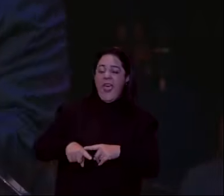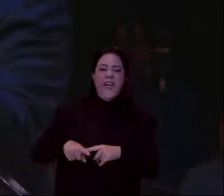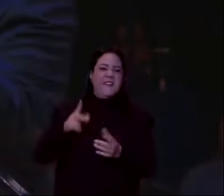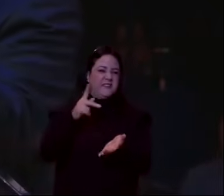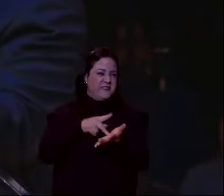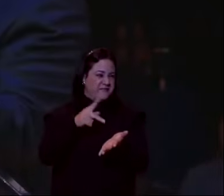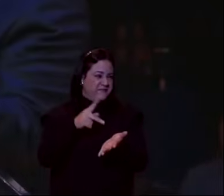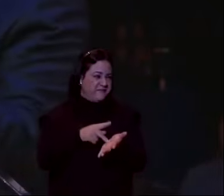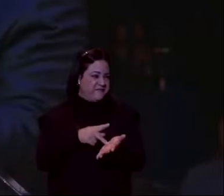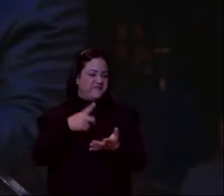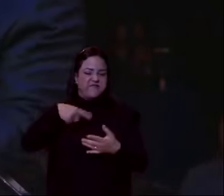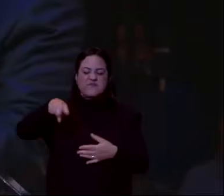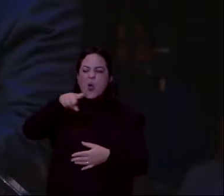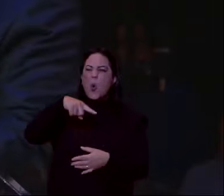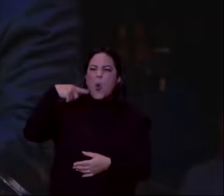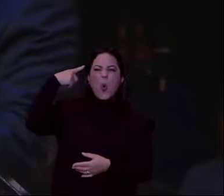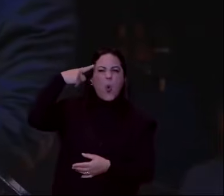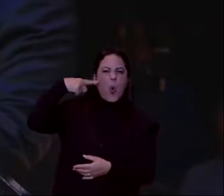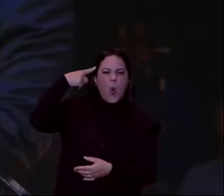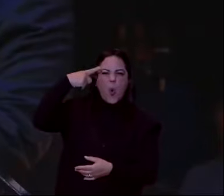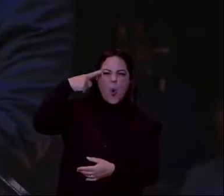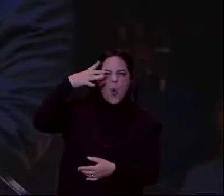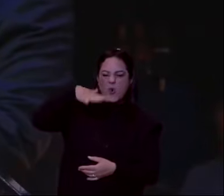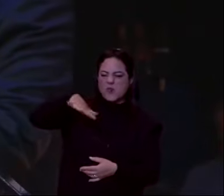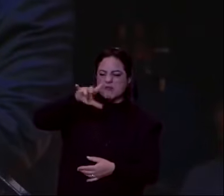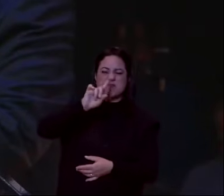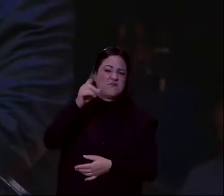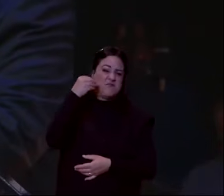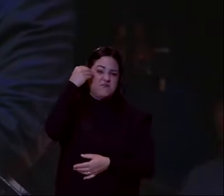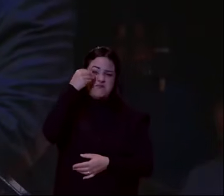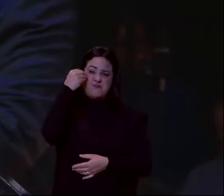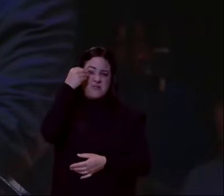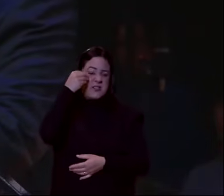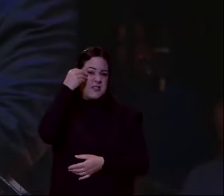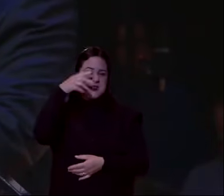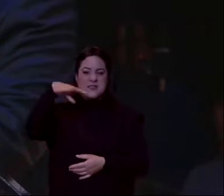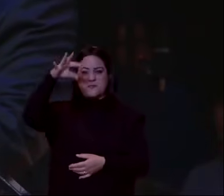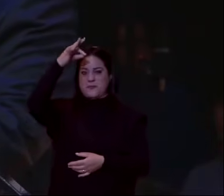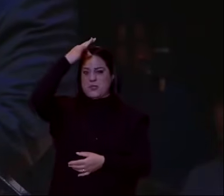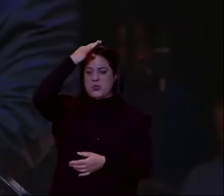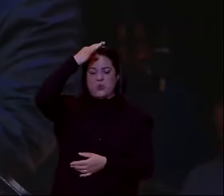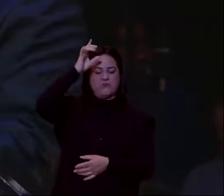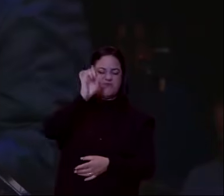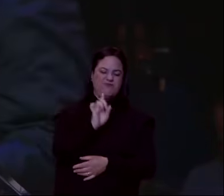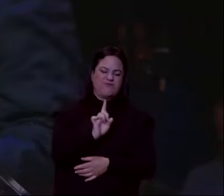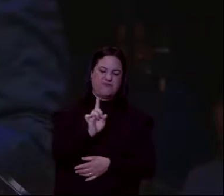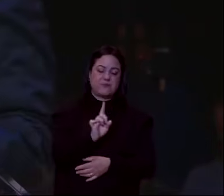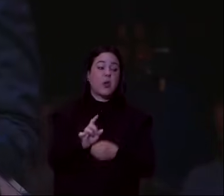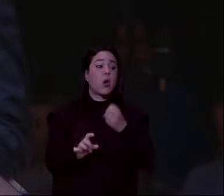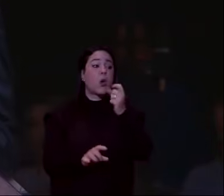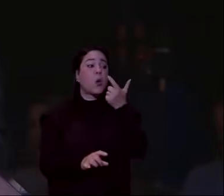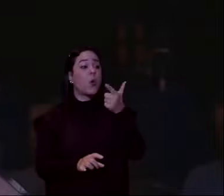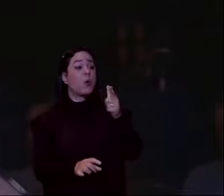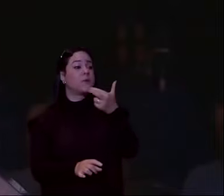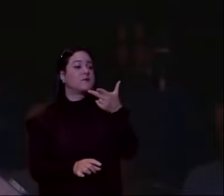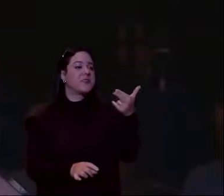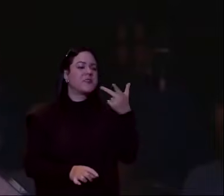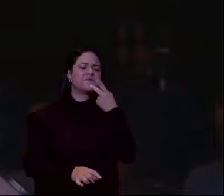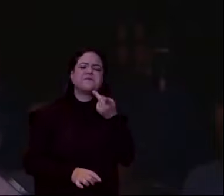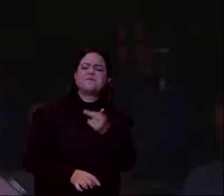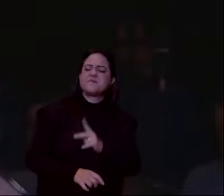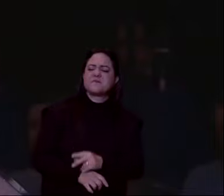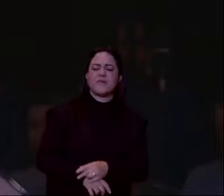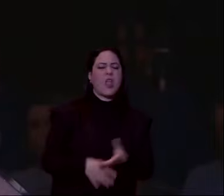de massa e não de fato uma experiência. Ou alguns vão dizer: sabe de uma coisa, eu